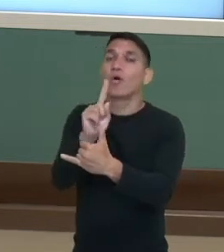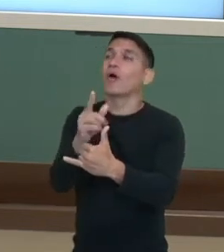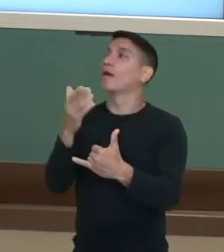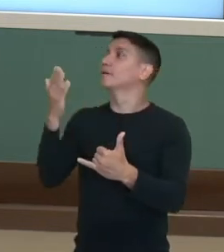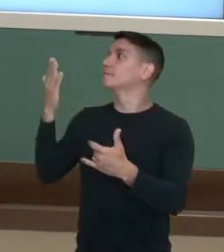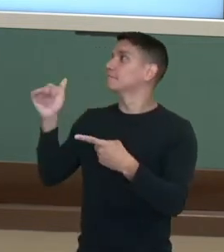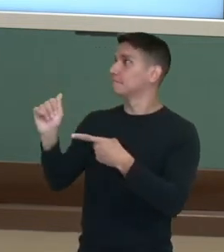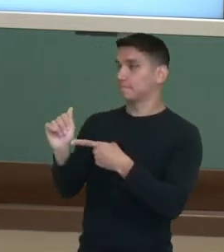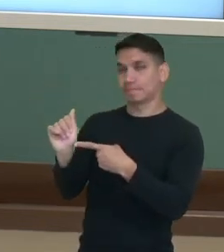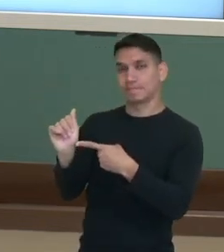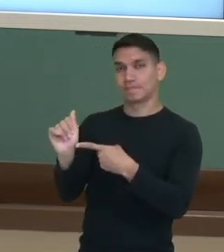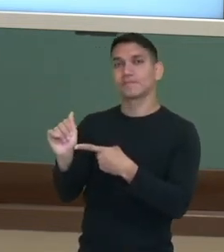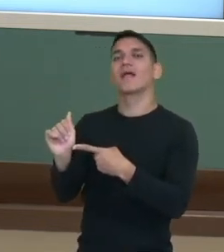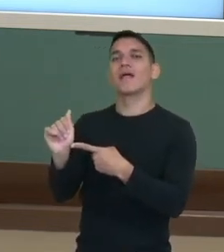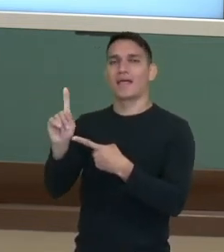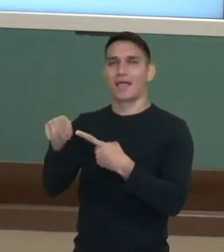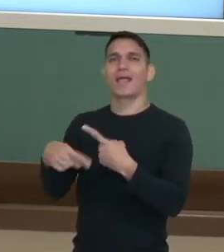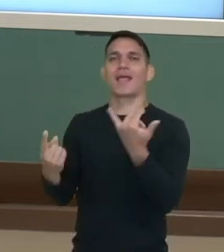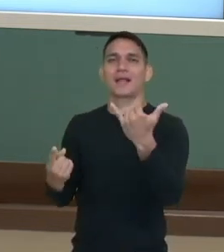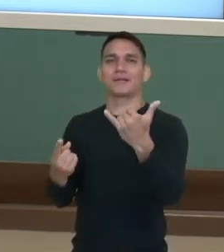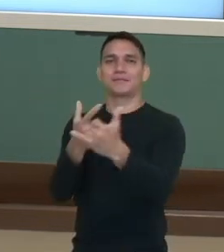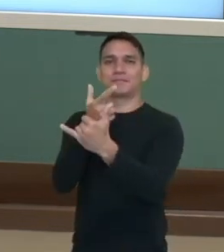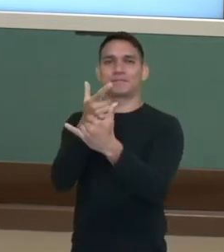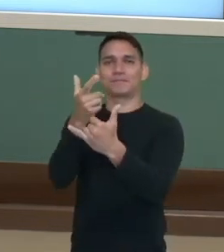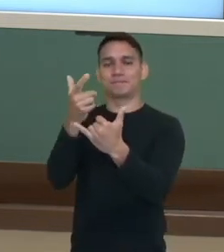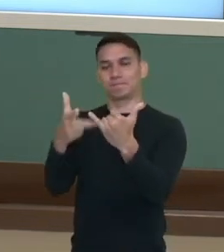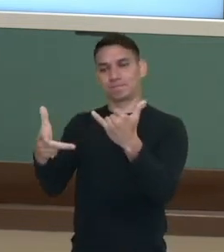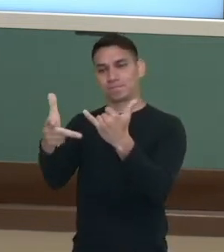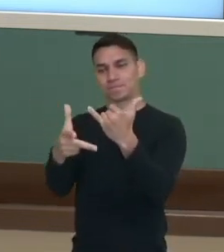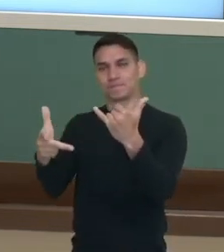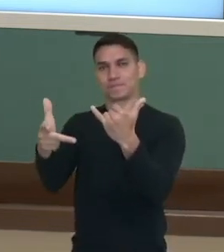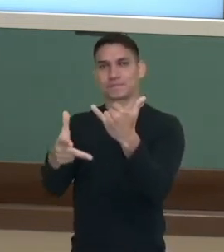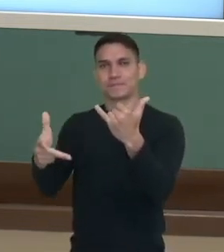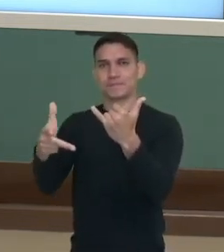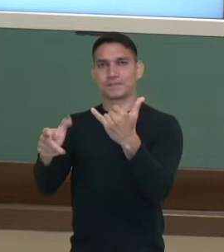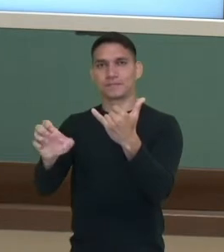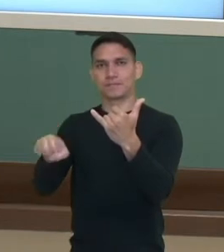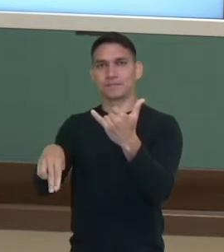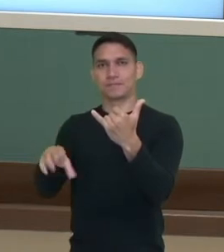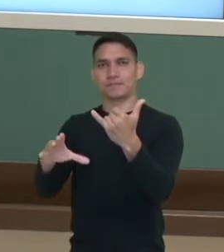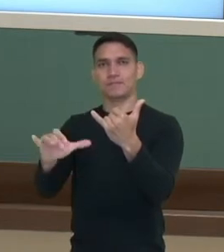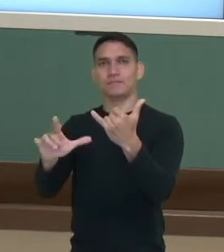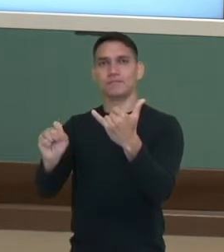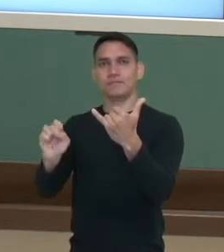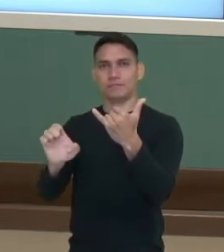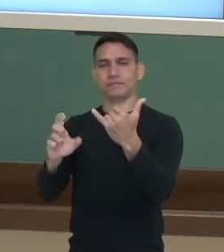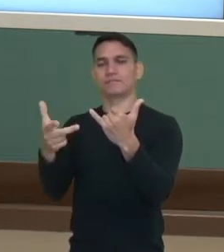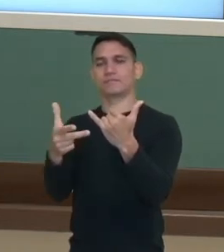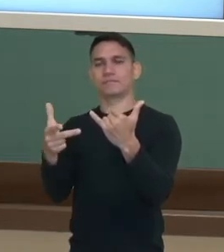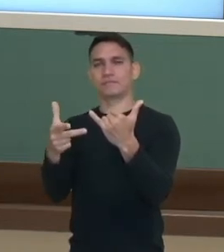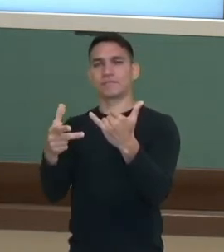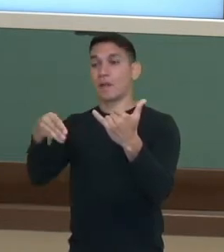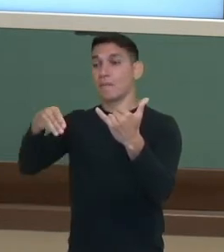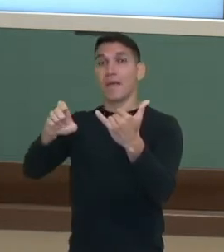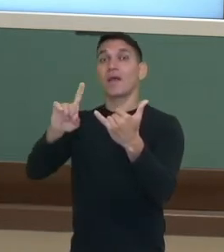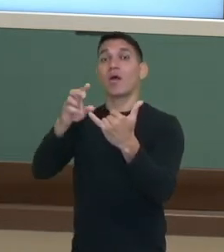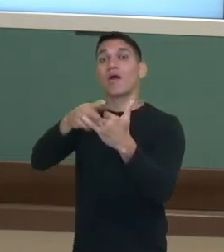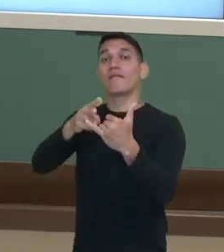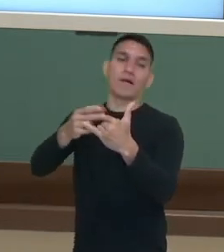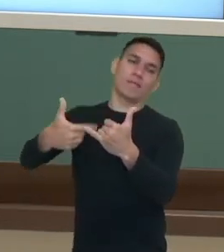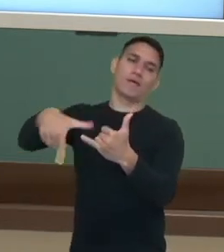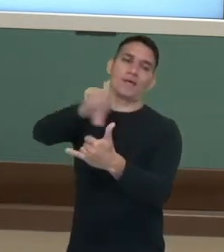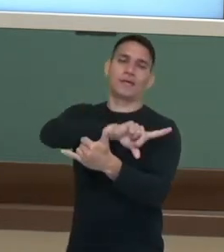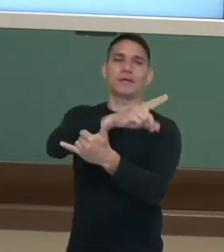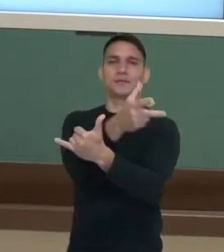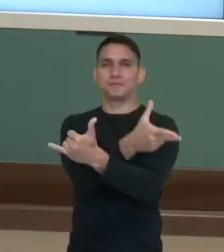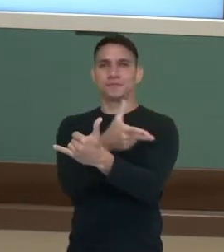se ocorre, no caso, uma ênclise, porque ele está após ao verbo. E o me, estando antes do encantaram, nós temos o